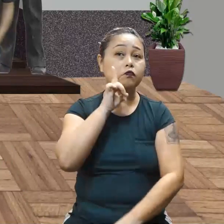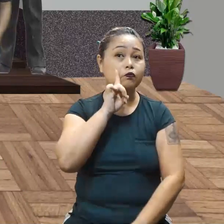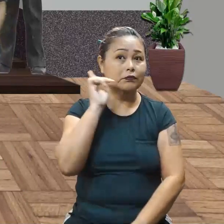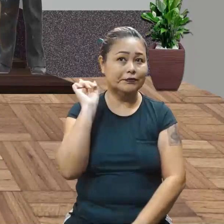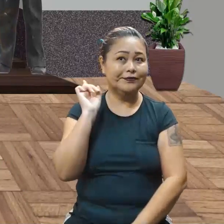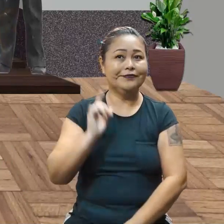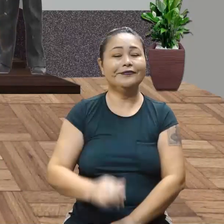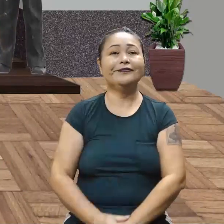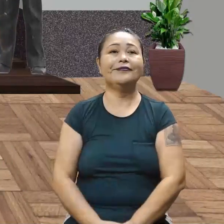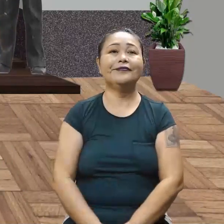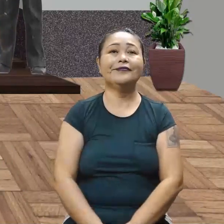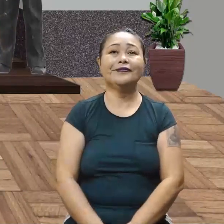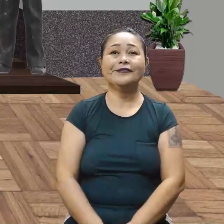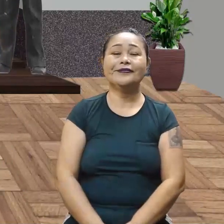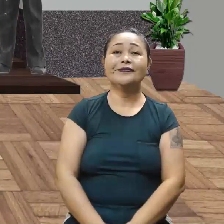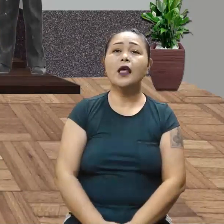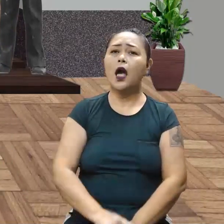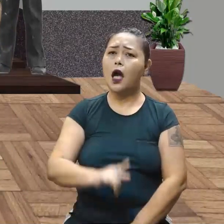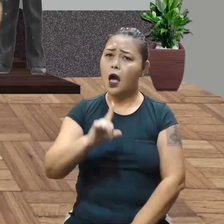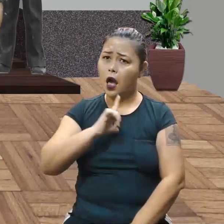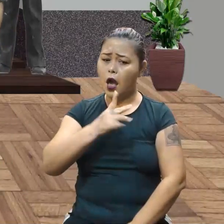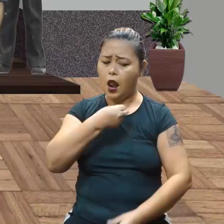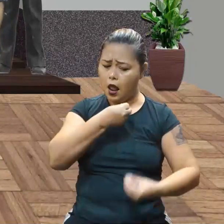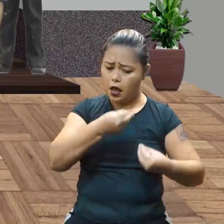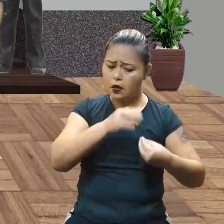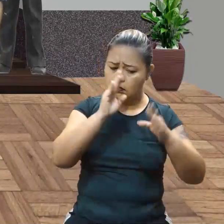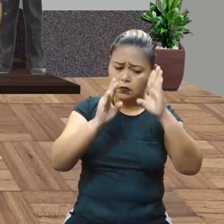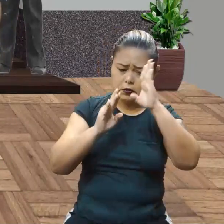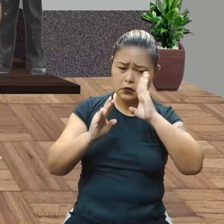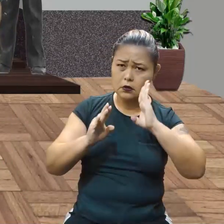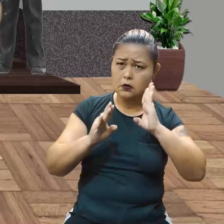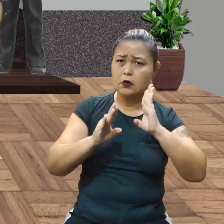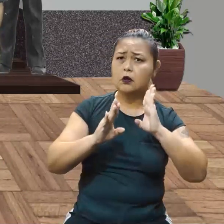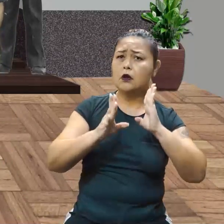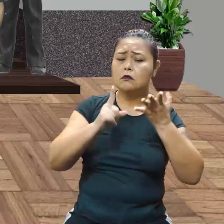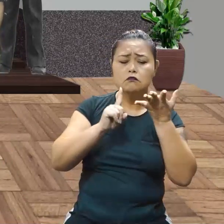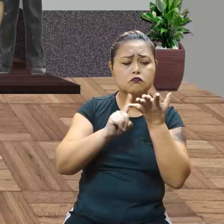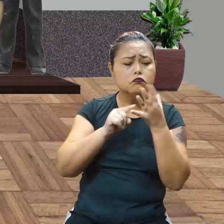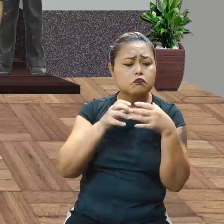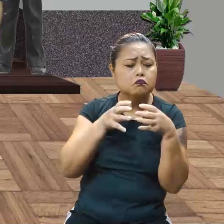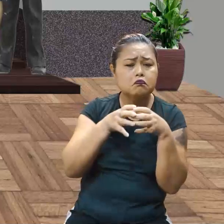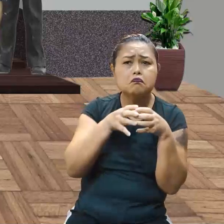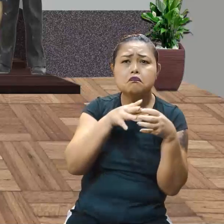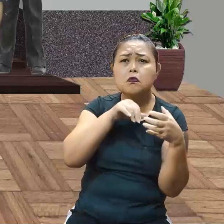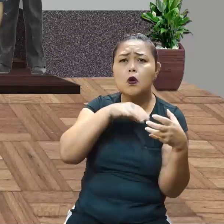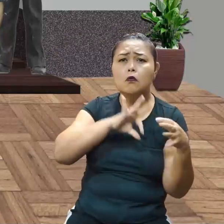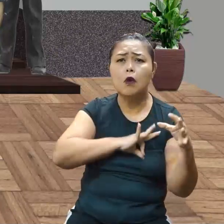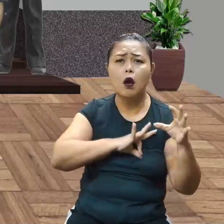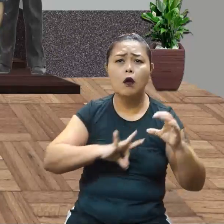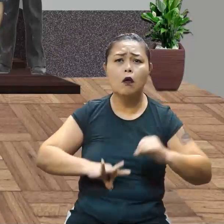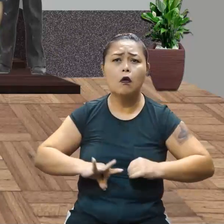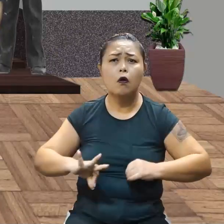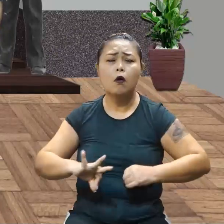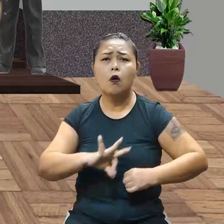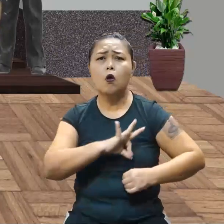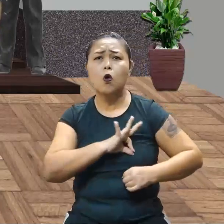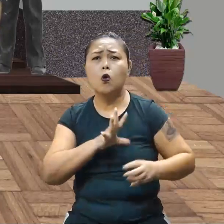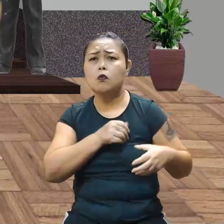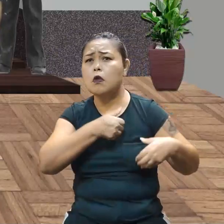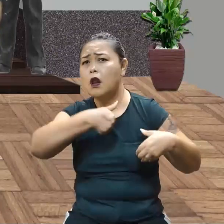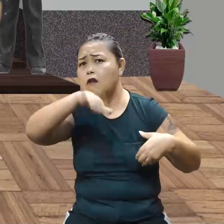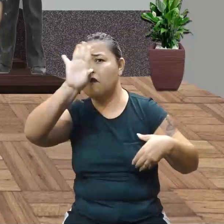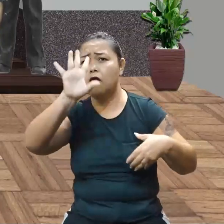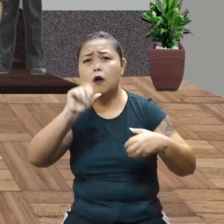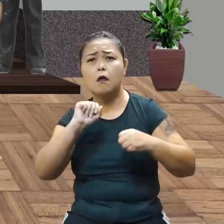Unidos. E ele levou muita coisa daqui, levou muitas espécies, onças empalhadas,